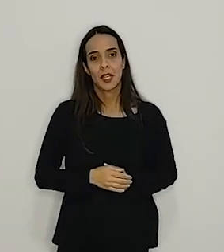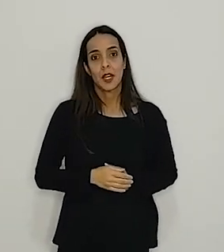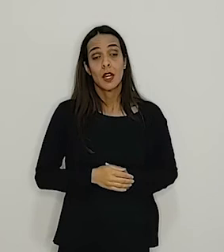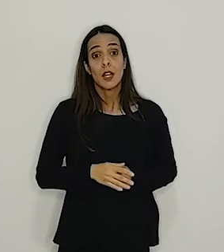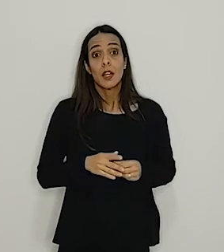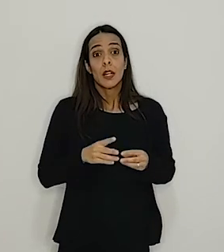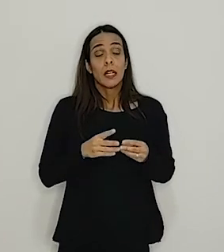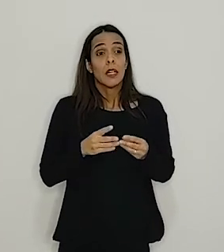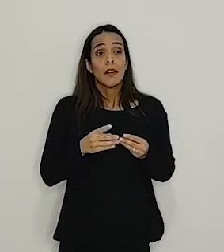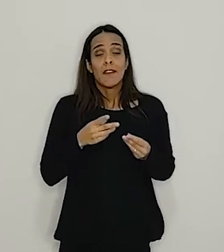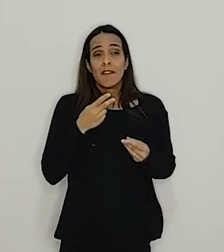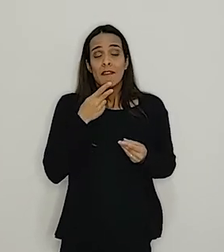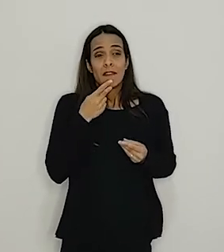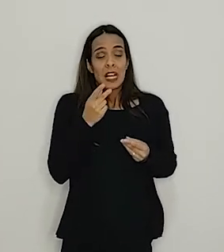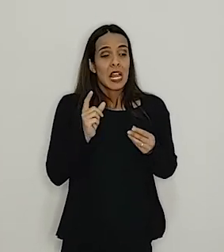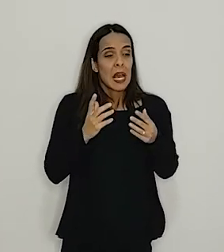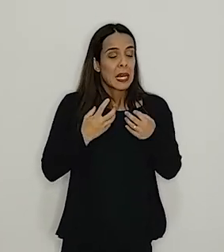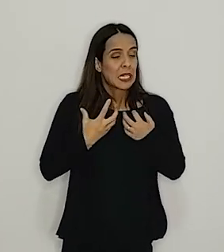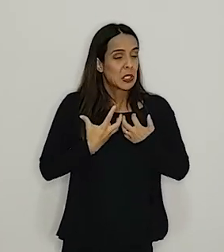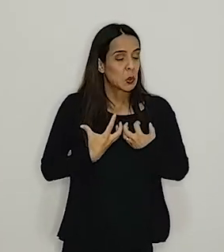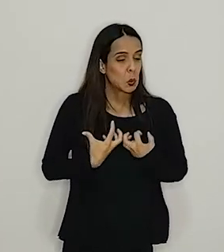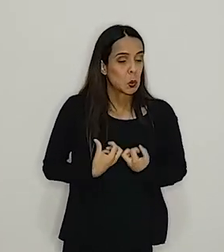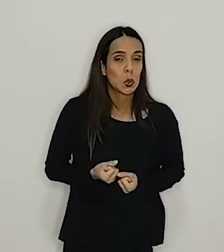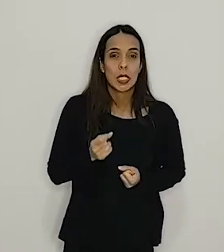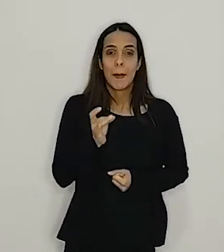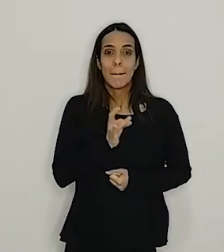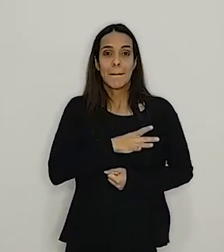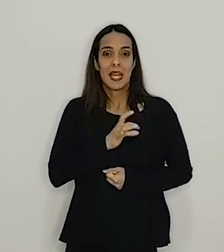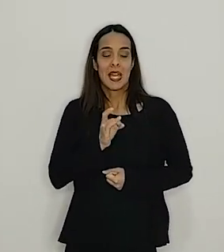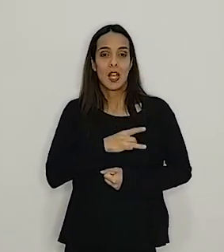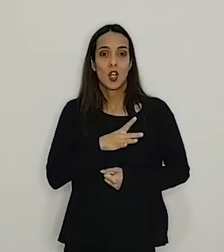fragilidades, falarmos sobre as nossas angústias, sobre os nossos